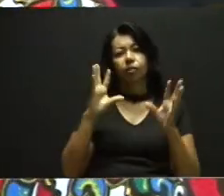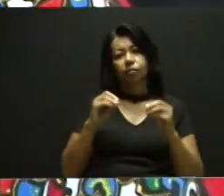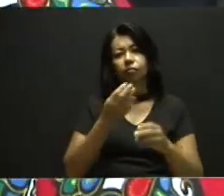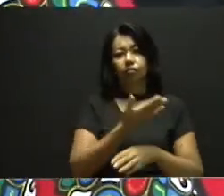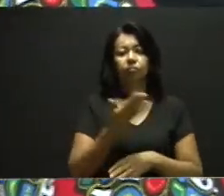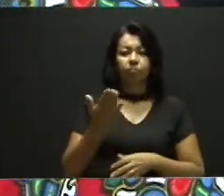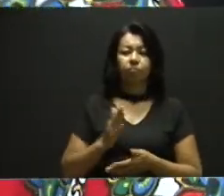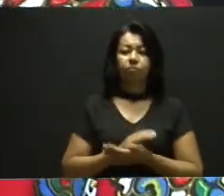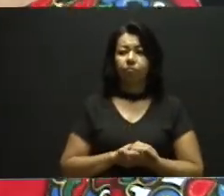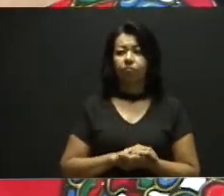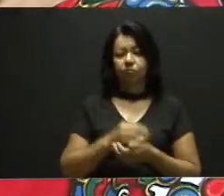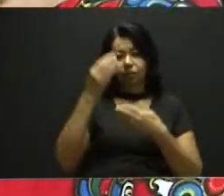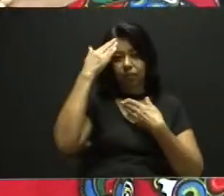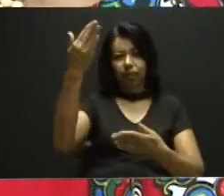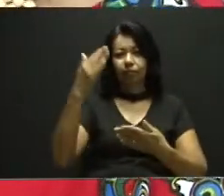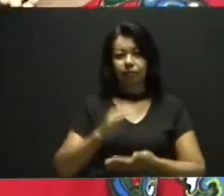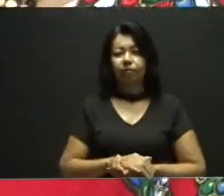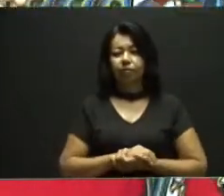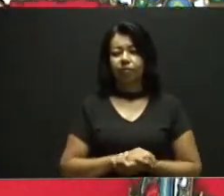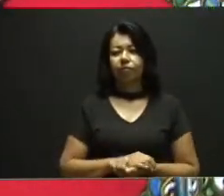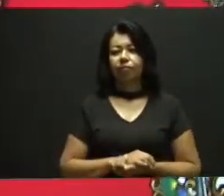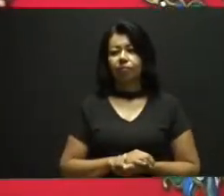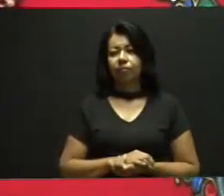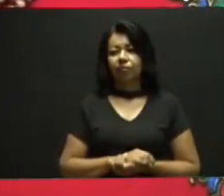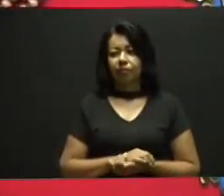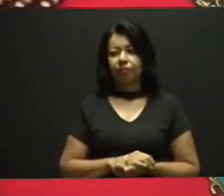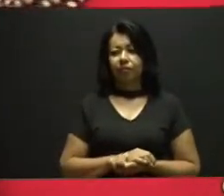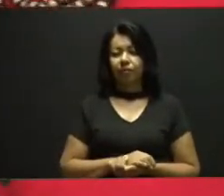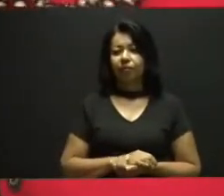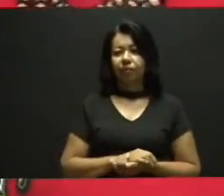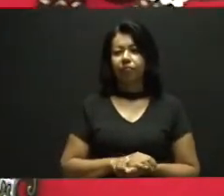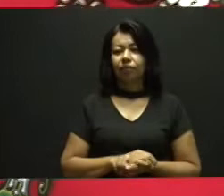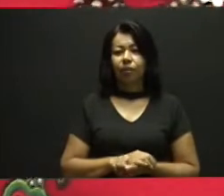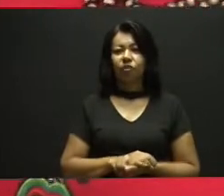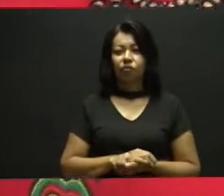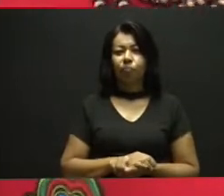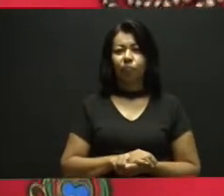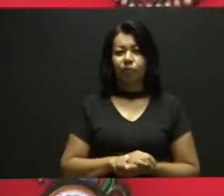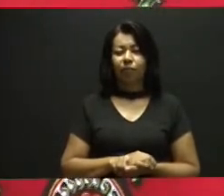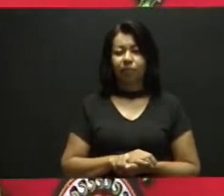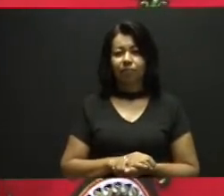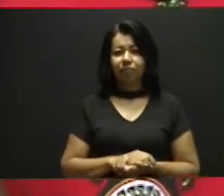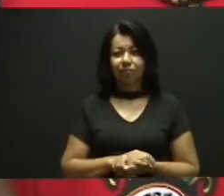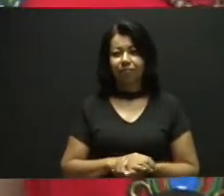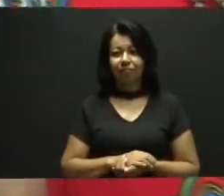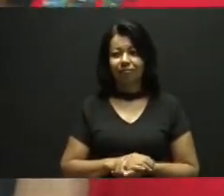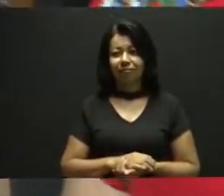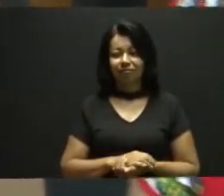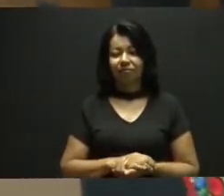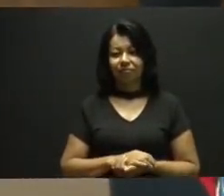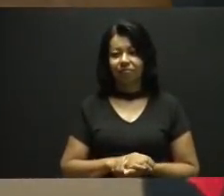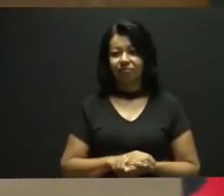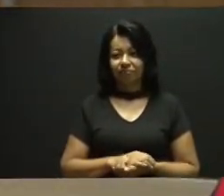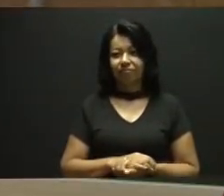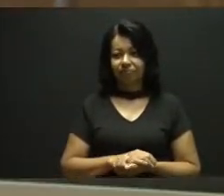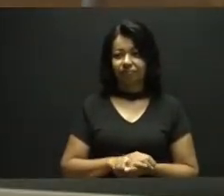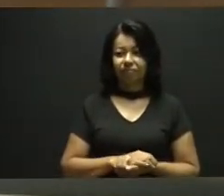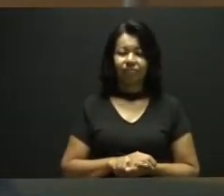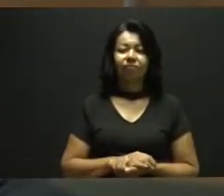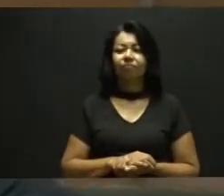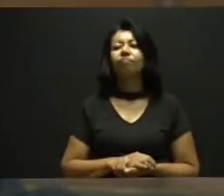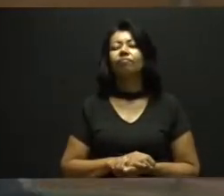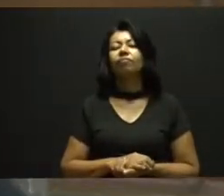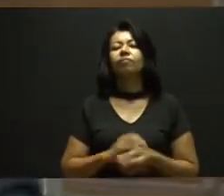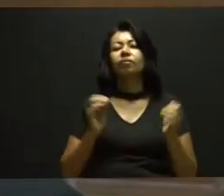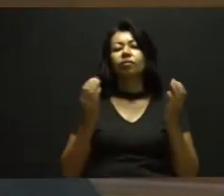isso obrigada muito bem aí a silvia maria que foi a oradora oficial deste ato solene